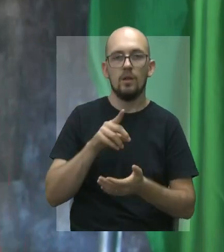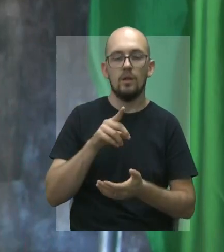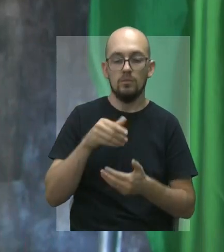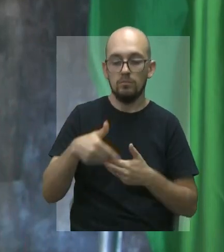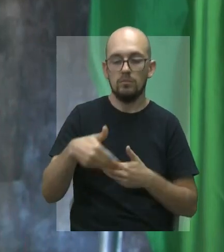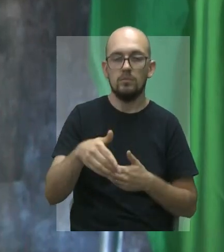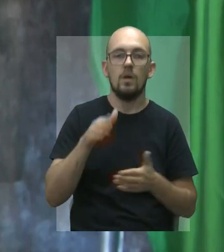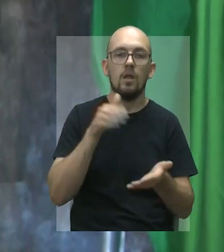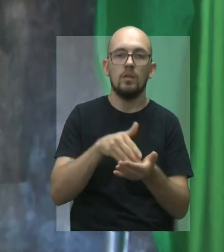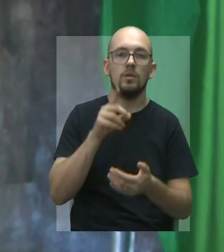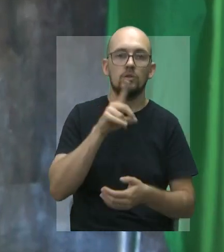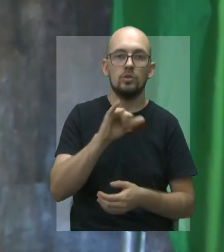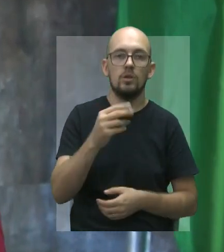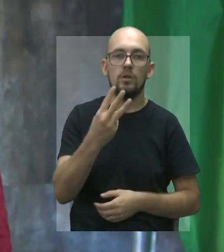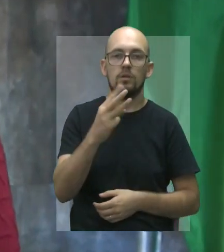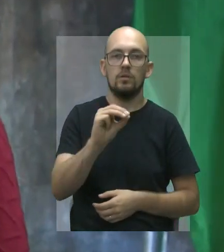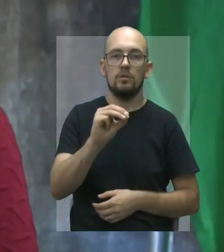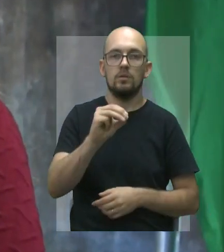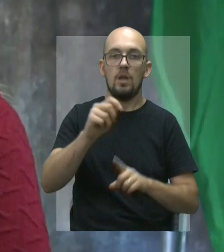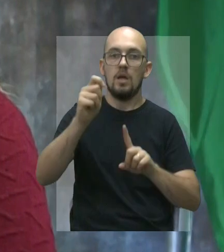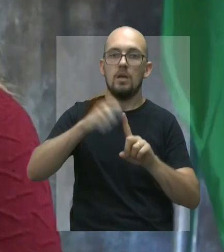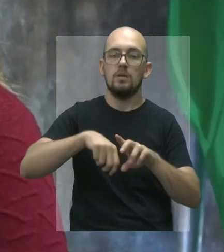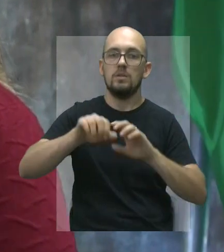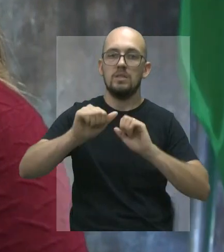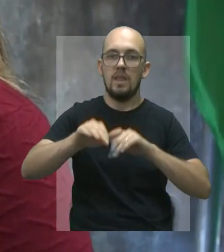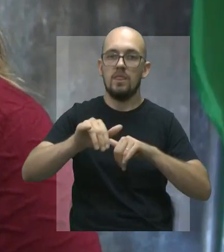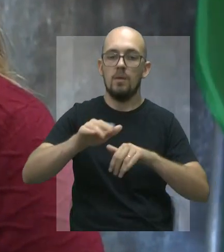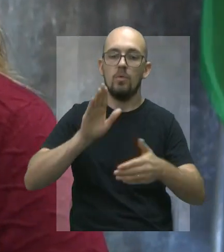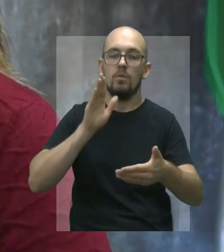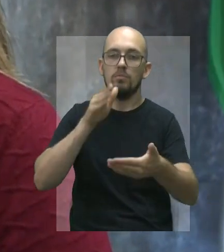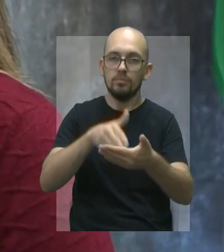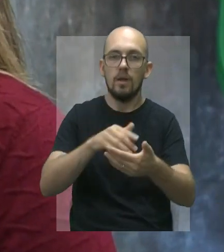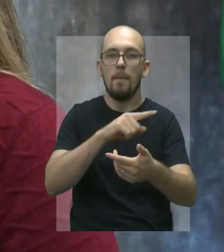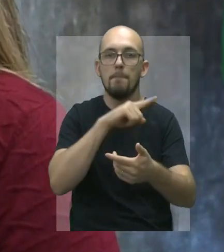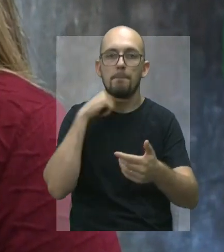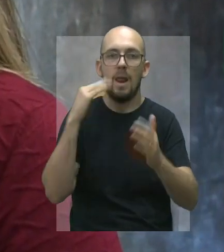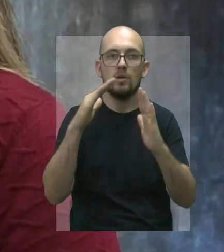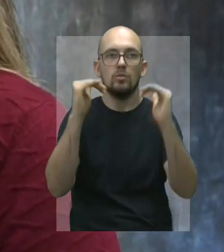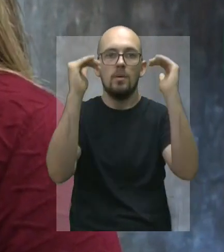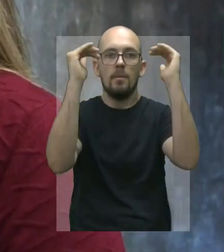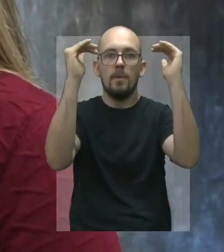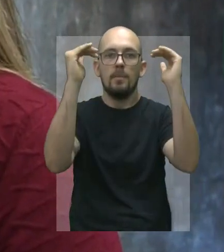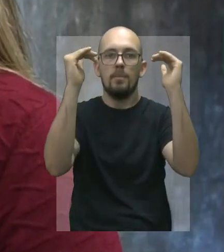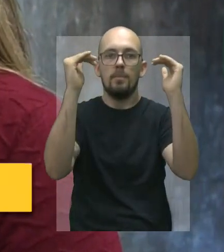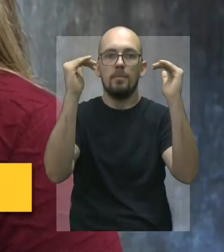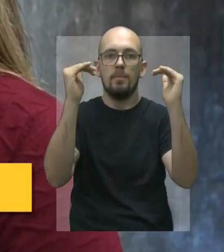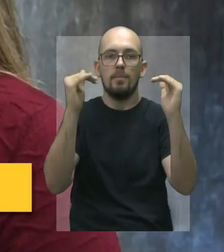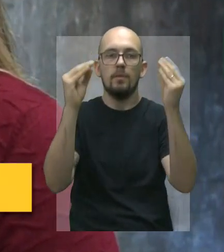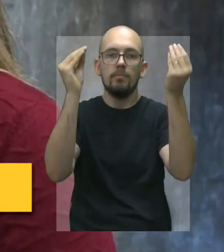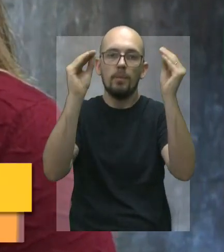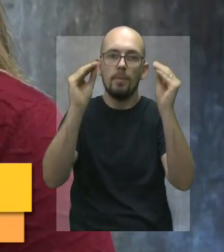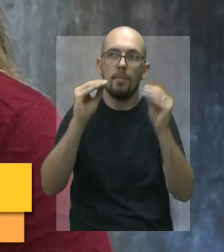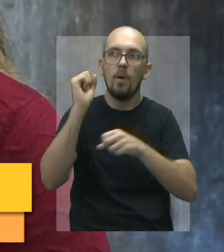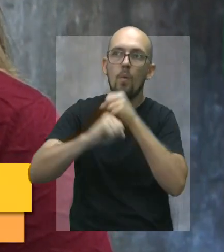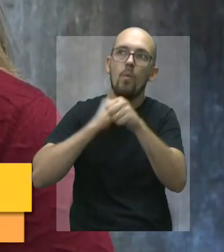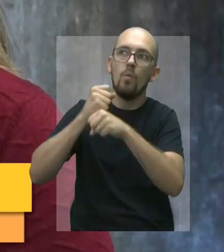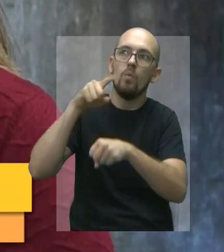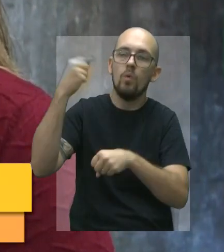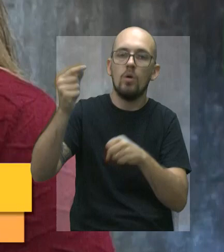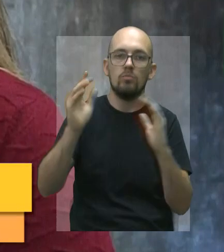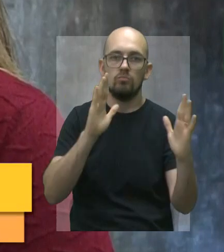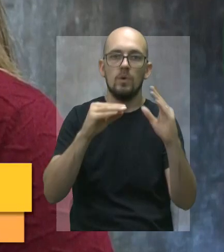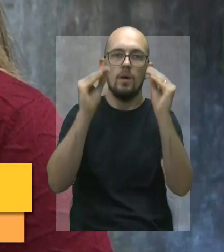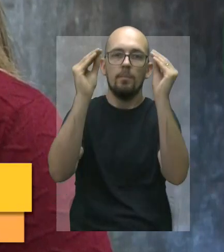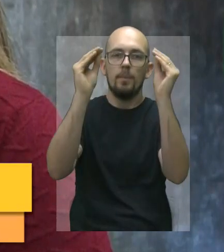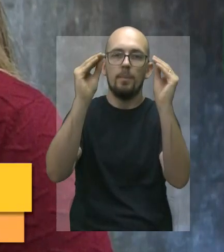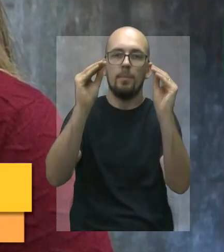nossa lei orgânica, nós temos esse prazo para estimar a receita e despesa do próximo exercício, né? Então,